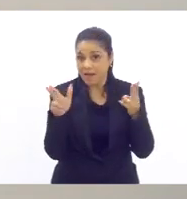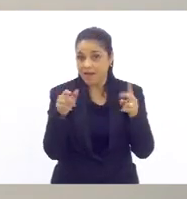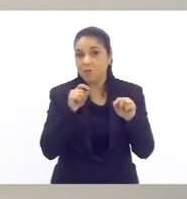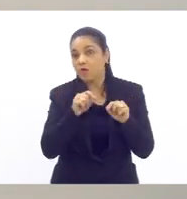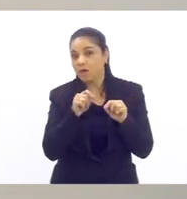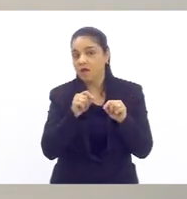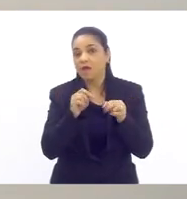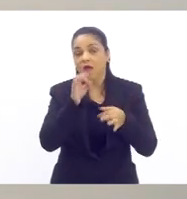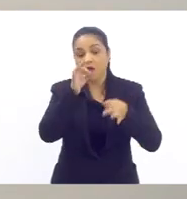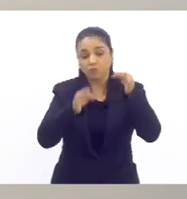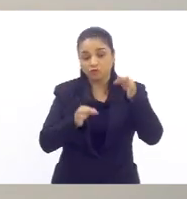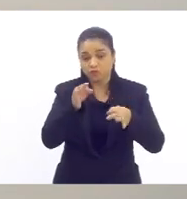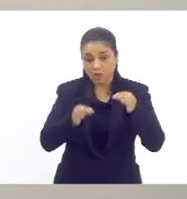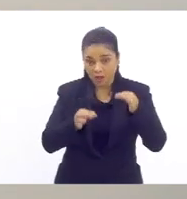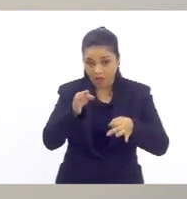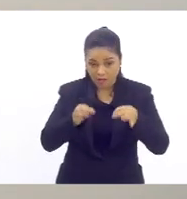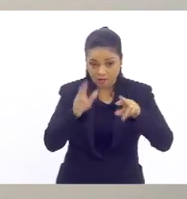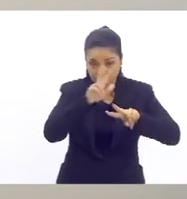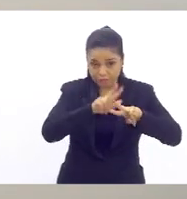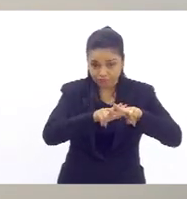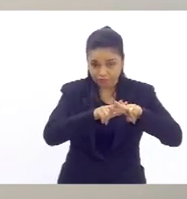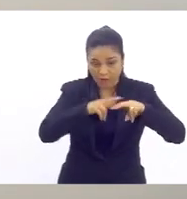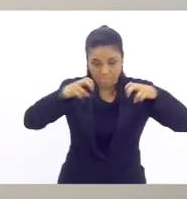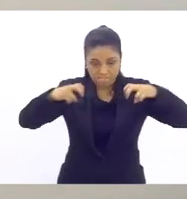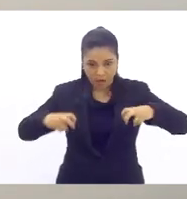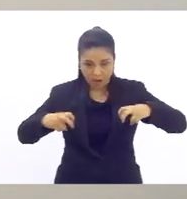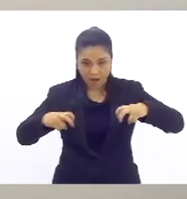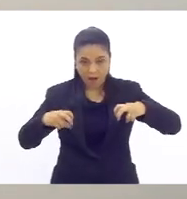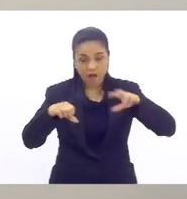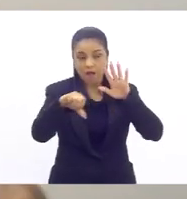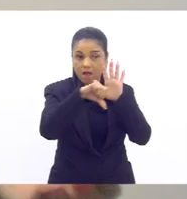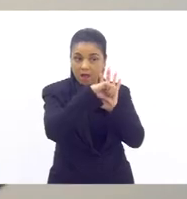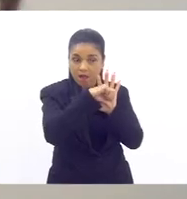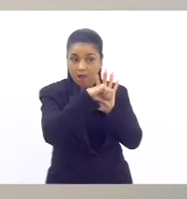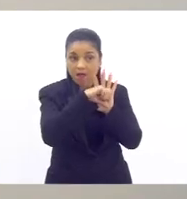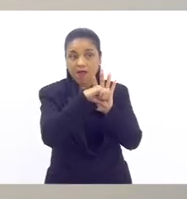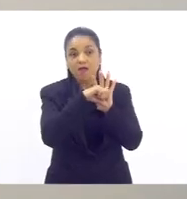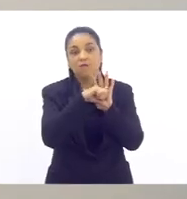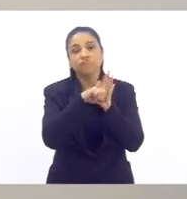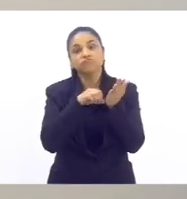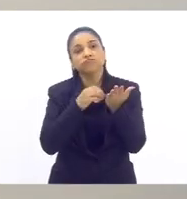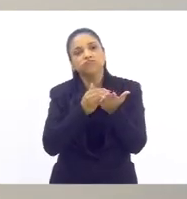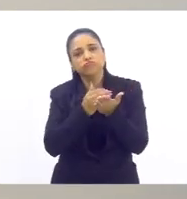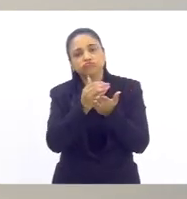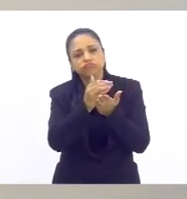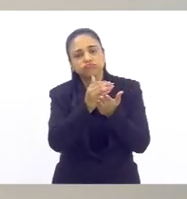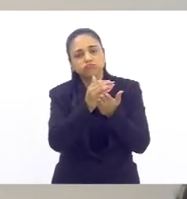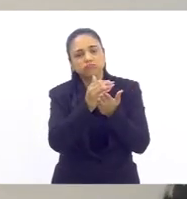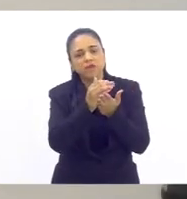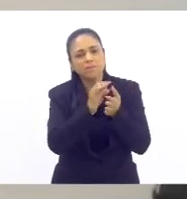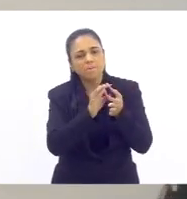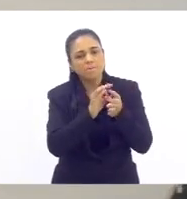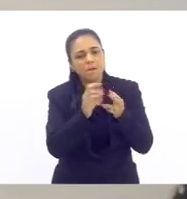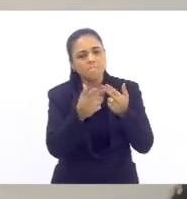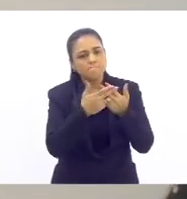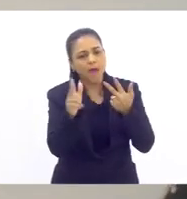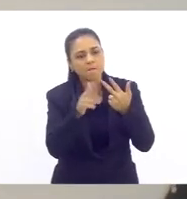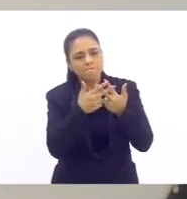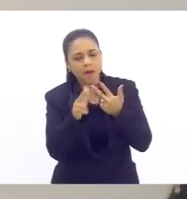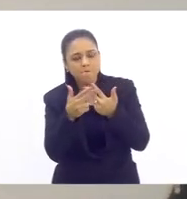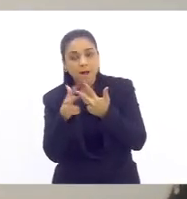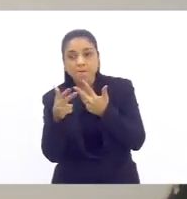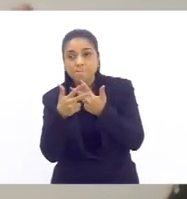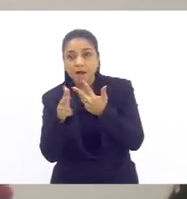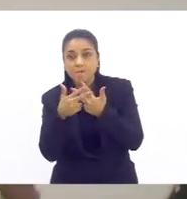audiência de Custódia ela começou nós tínhamos um índice melhor de soltura e a